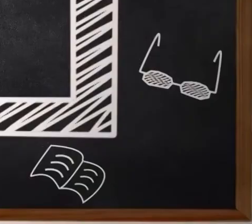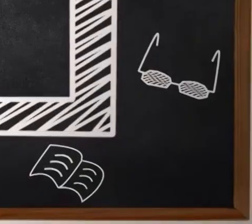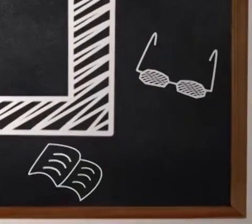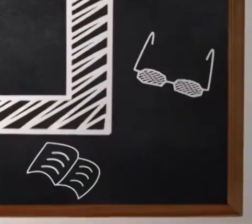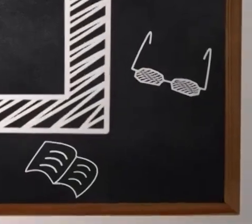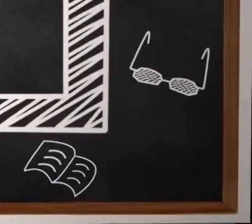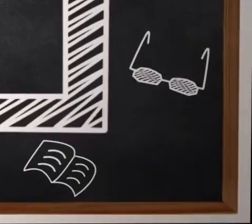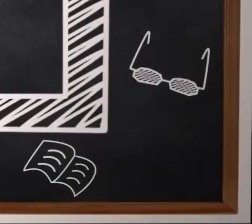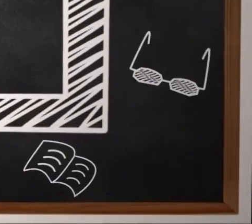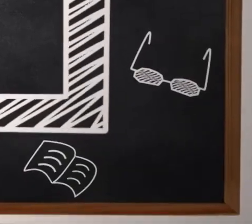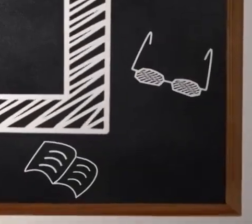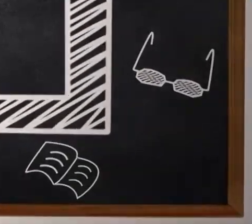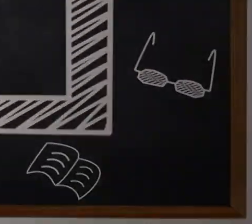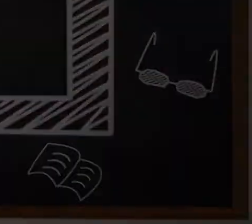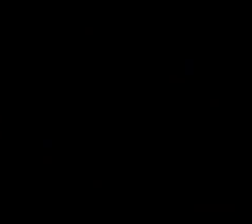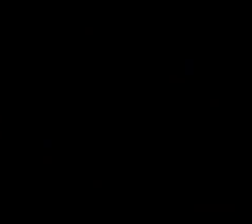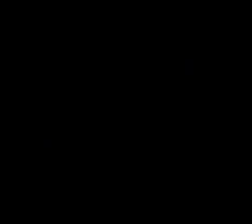Um abraço próxima!